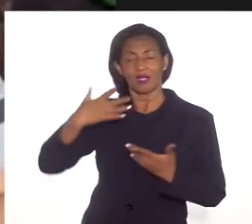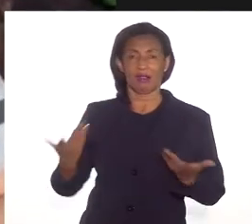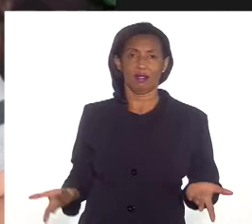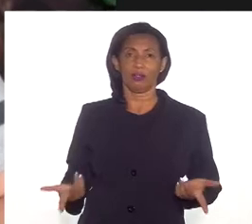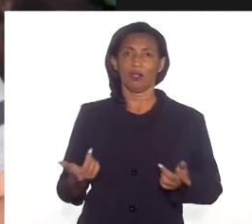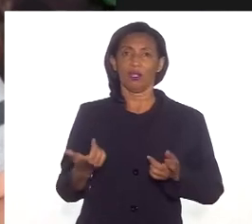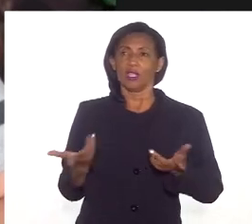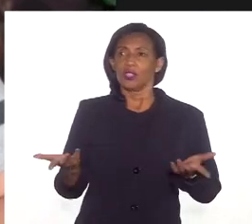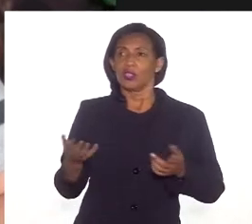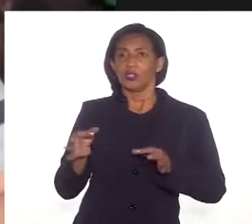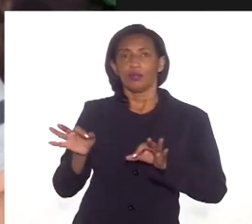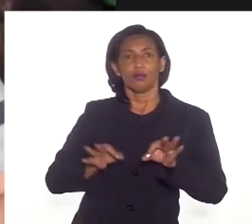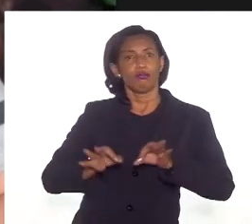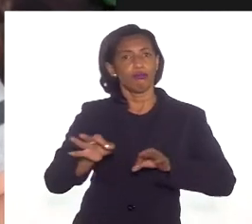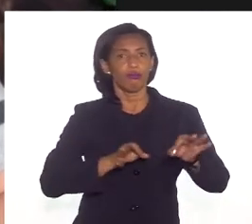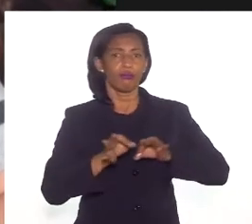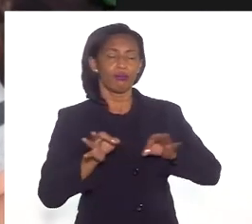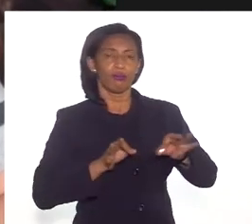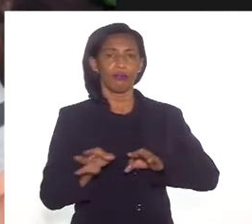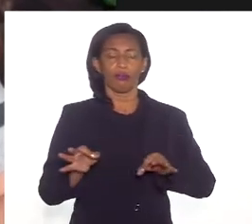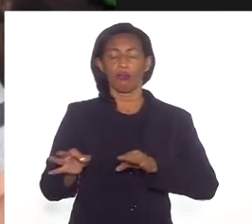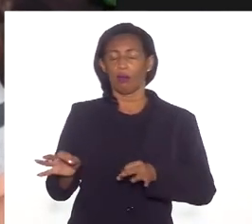inclusive. De modo que,